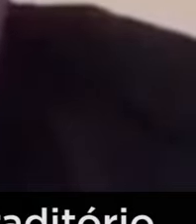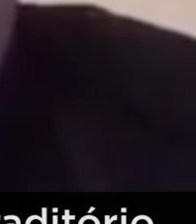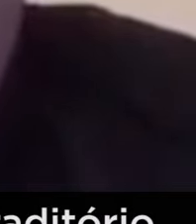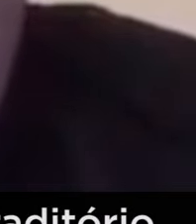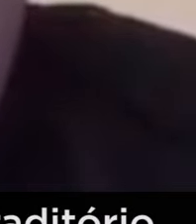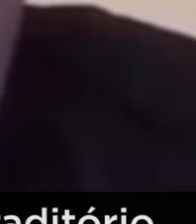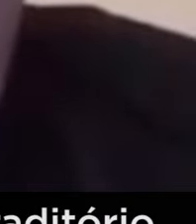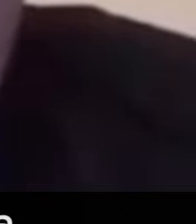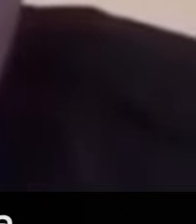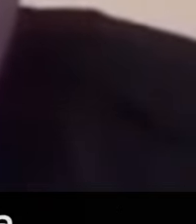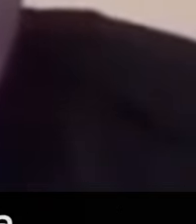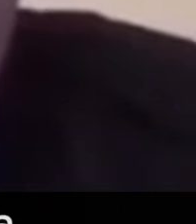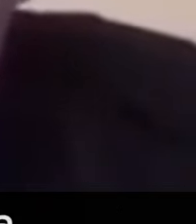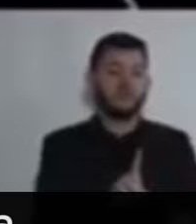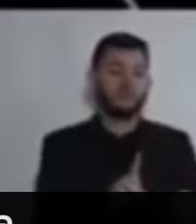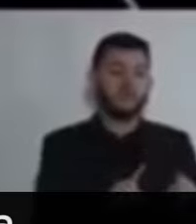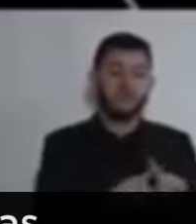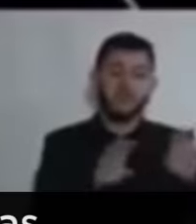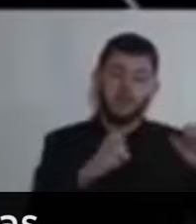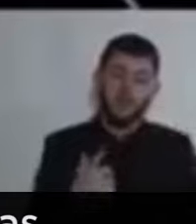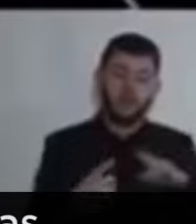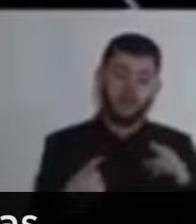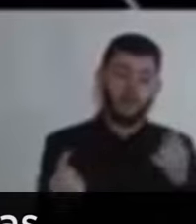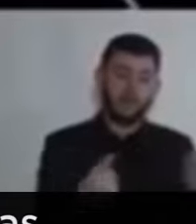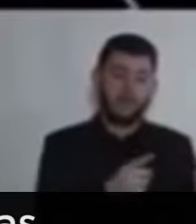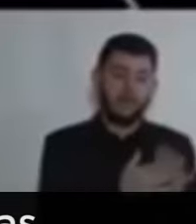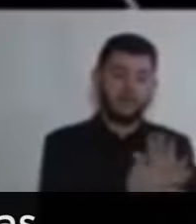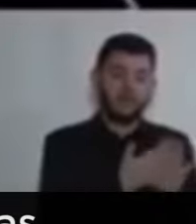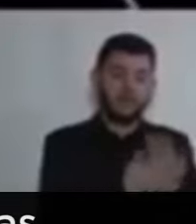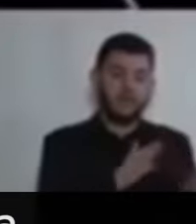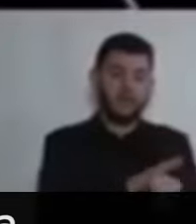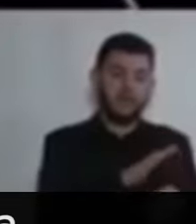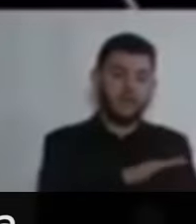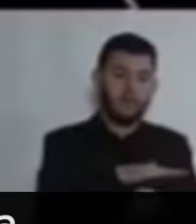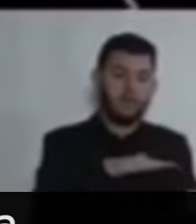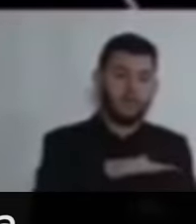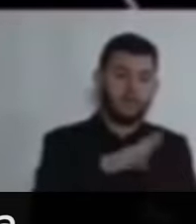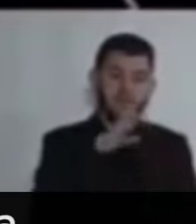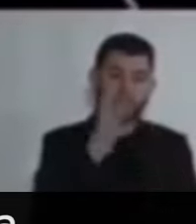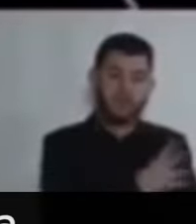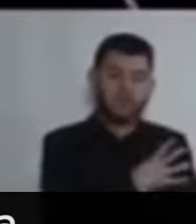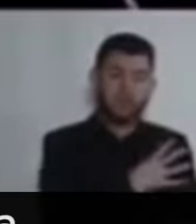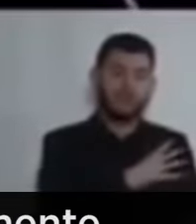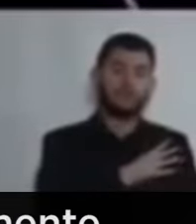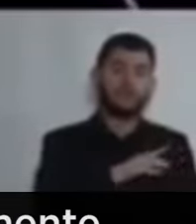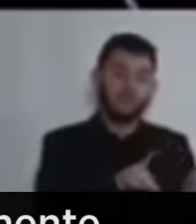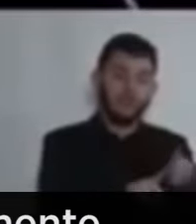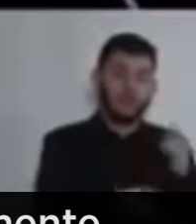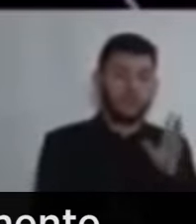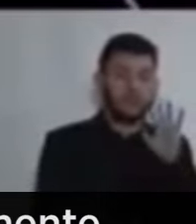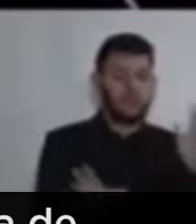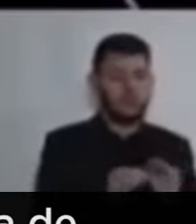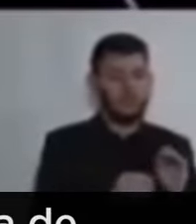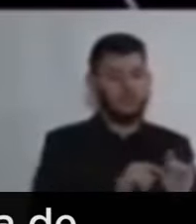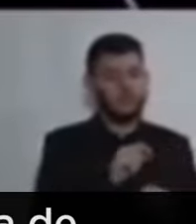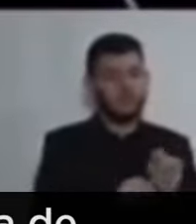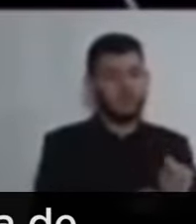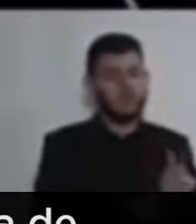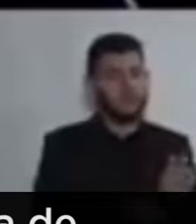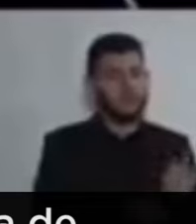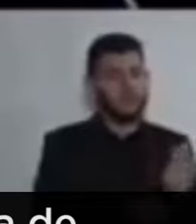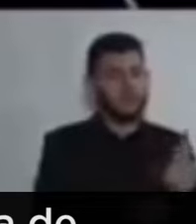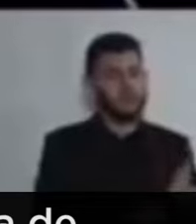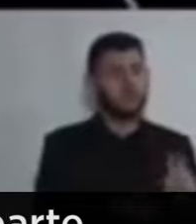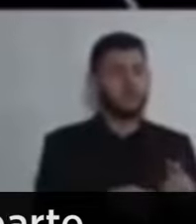constitucionais do contraditório e da ampla defesa. Essas circunstâncias, quando examinadas de forma holística, são vetores possivelmente